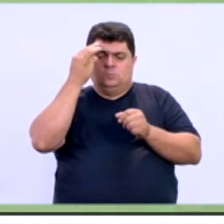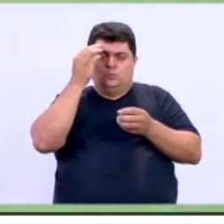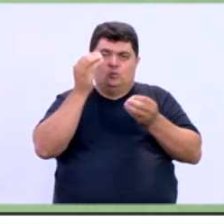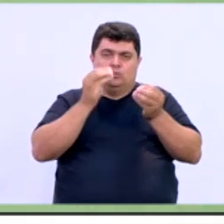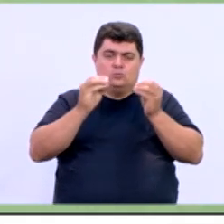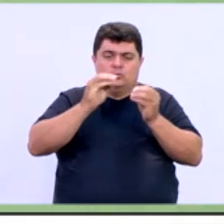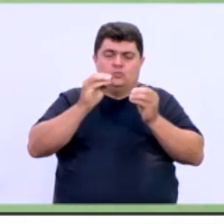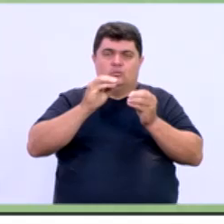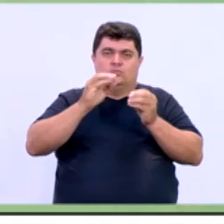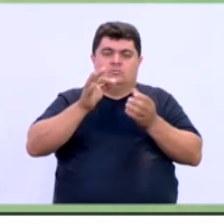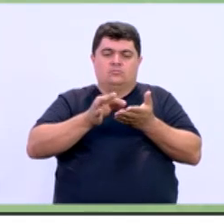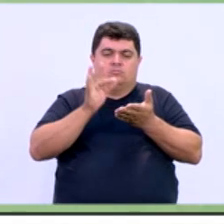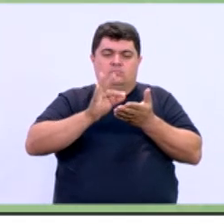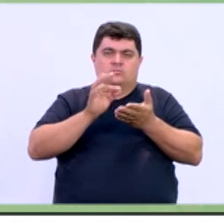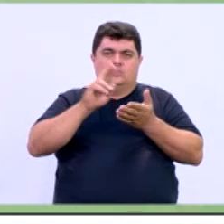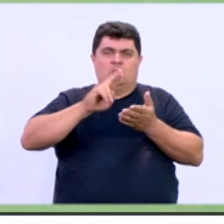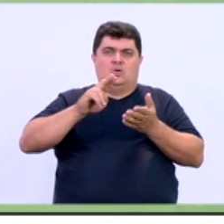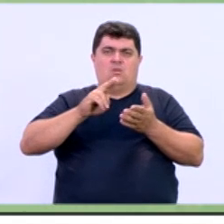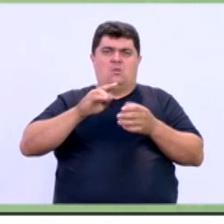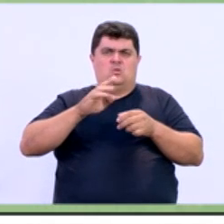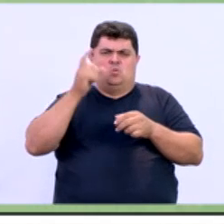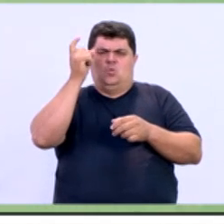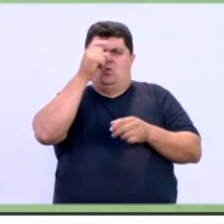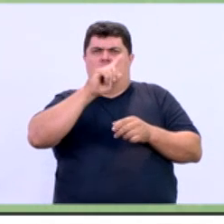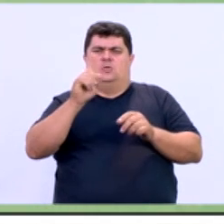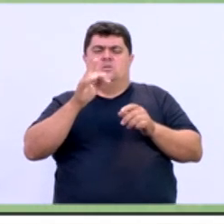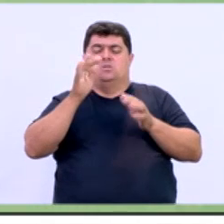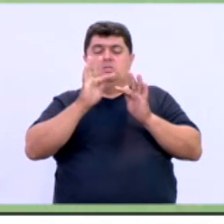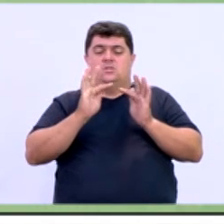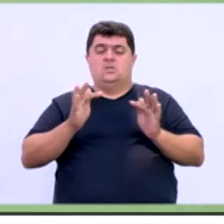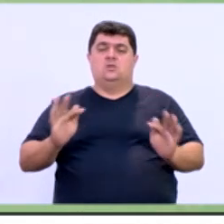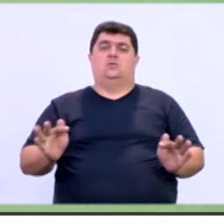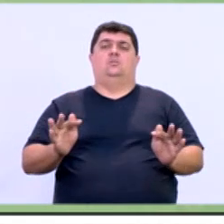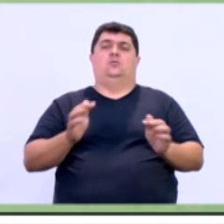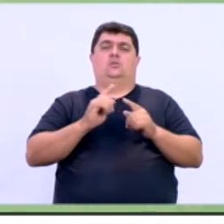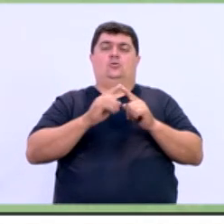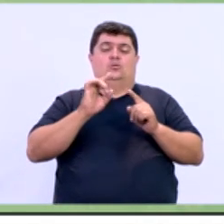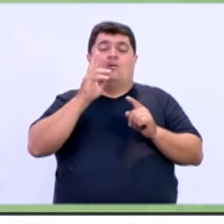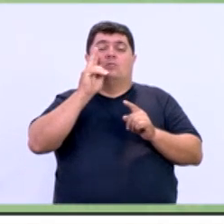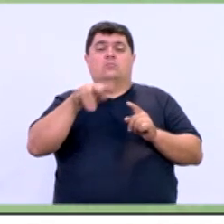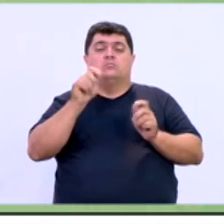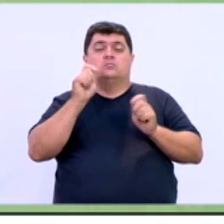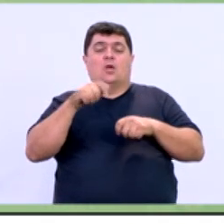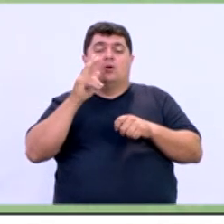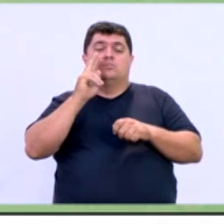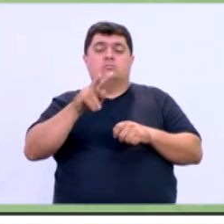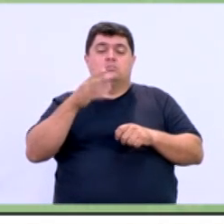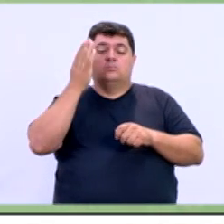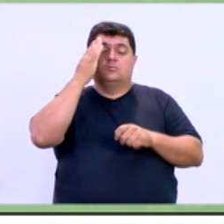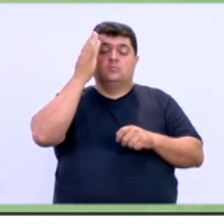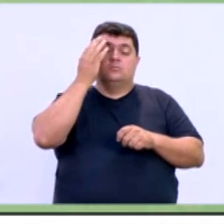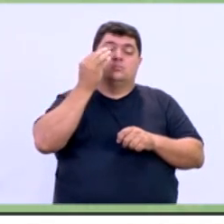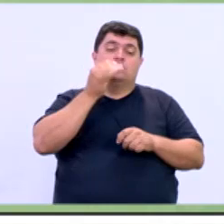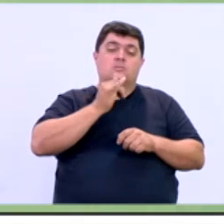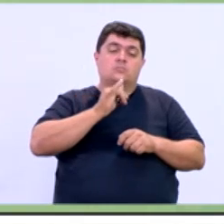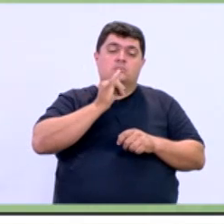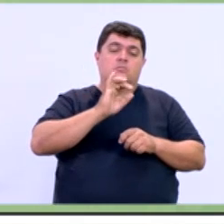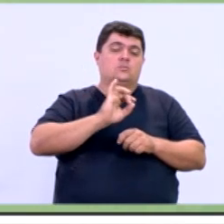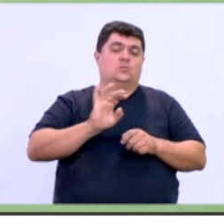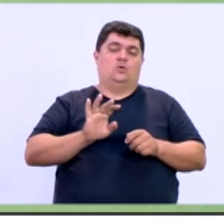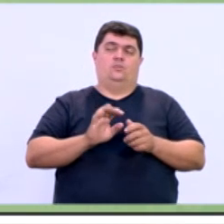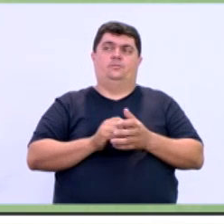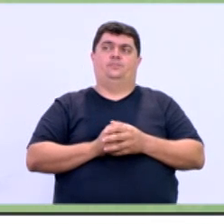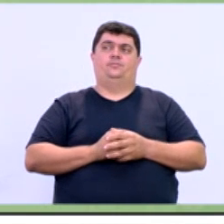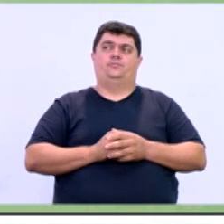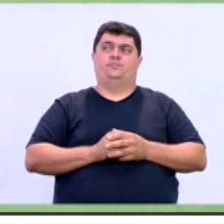JavaScript, nada muito sofisticado, simplesmente para a gente conseguir visualizar o que nós estamos colocando nesse